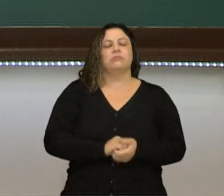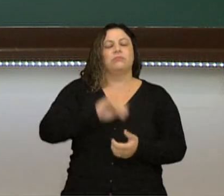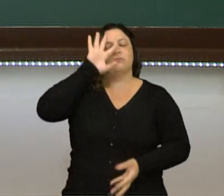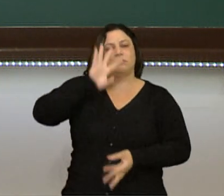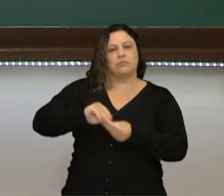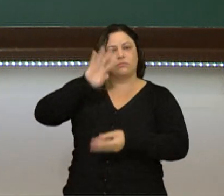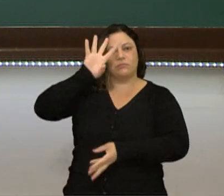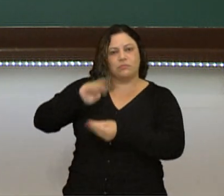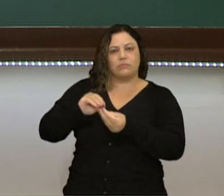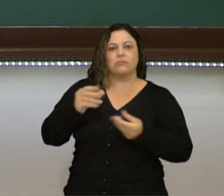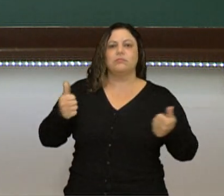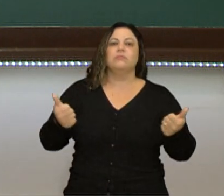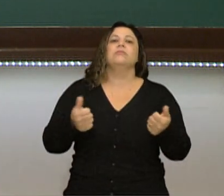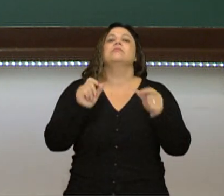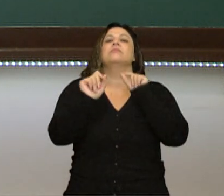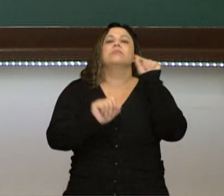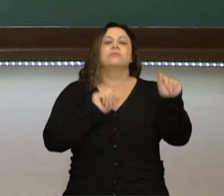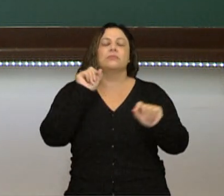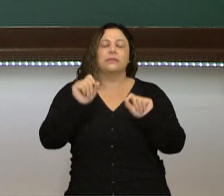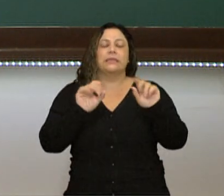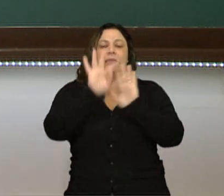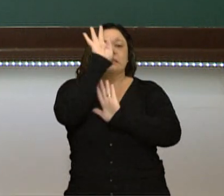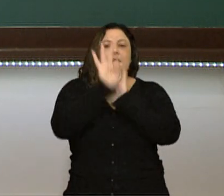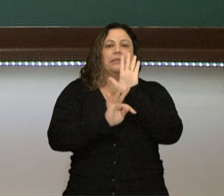Simplificando, resumindo, vamos falar sobre textos